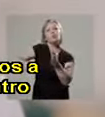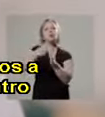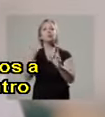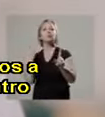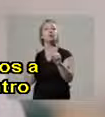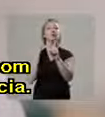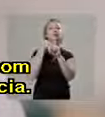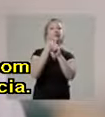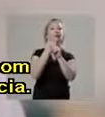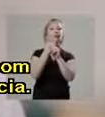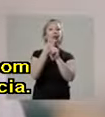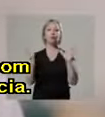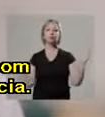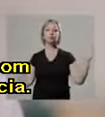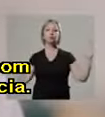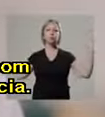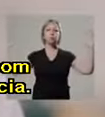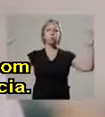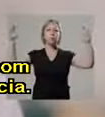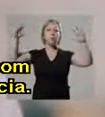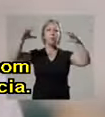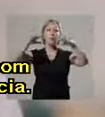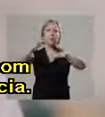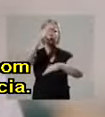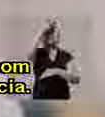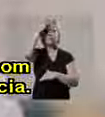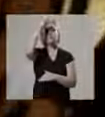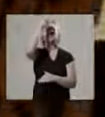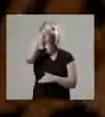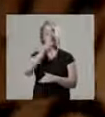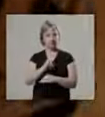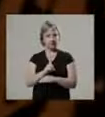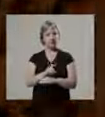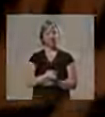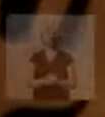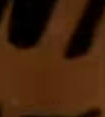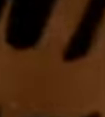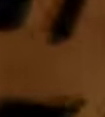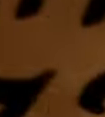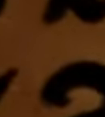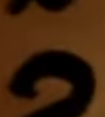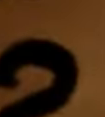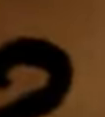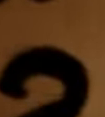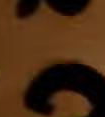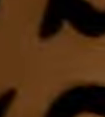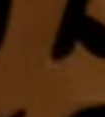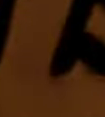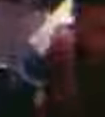fazer o primeiro encontro nacional de pessoas com algum tipo de deficiência.